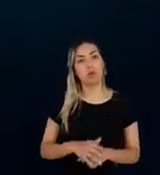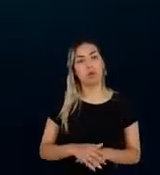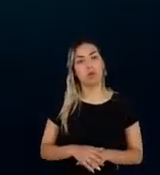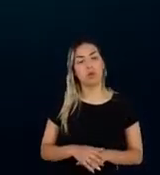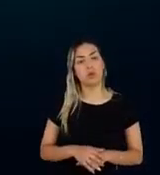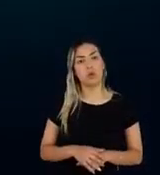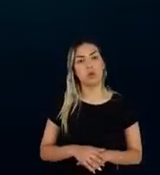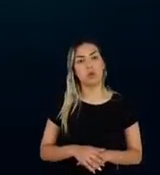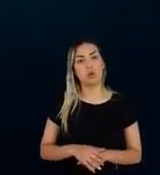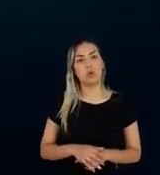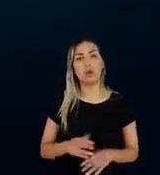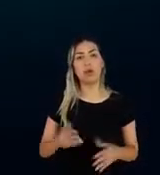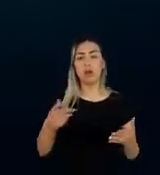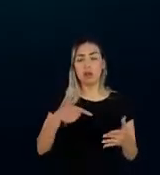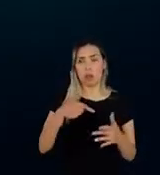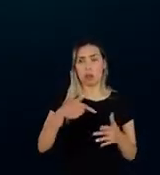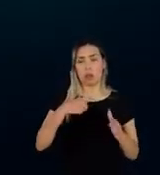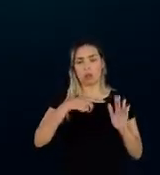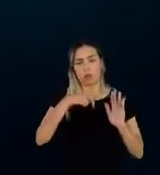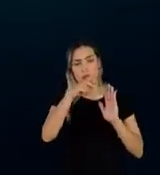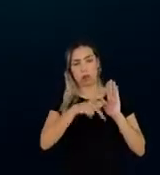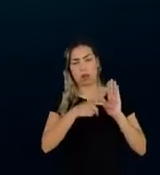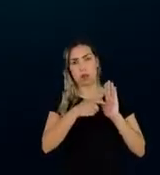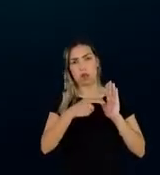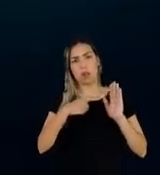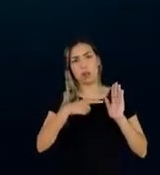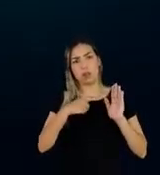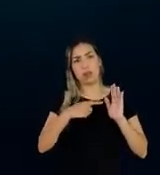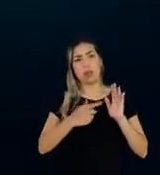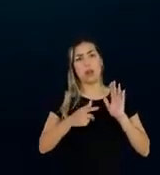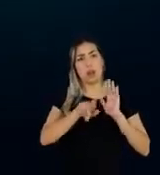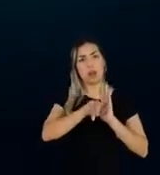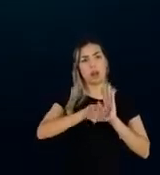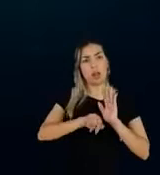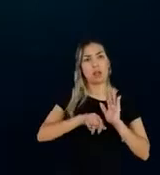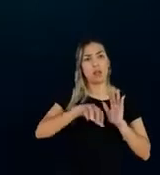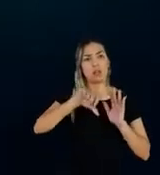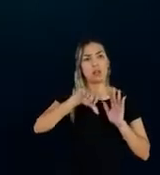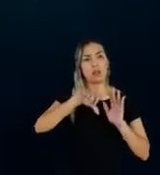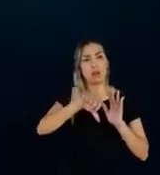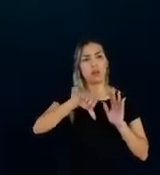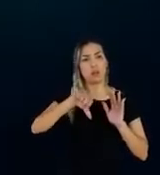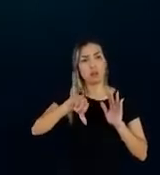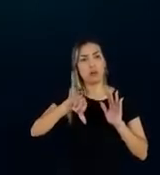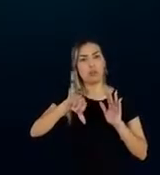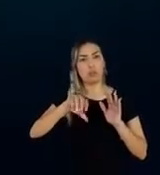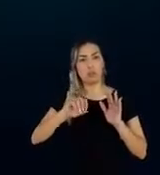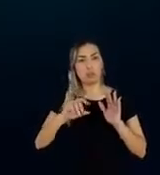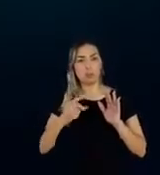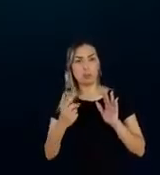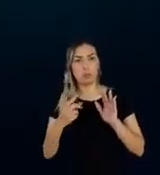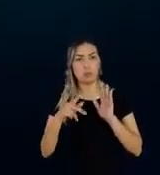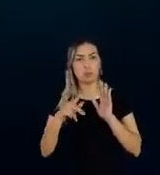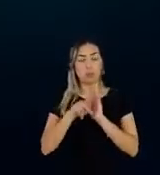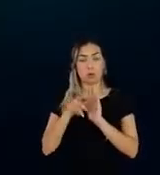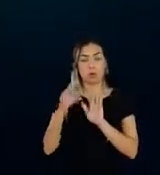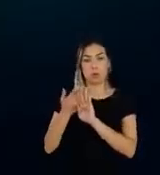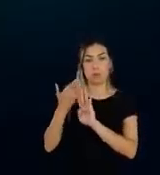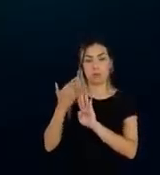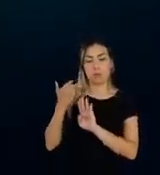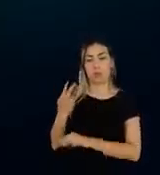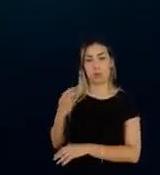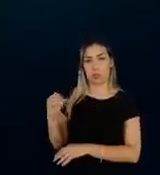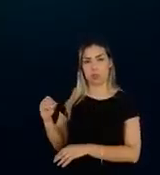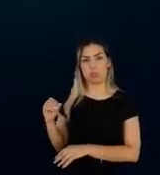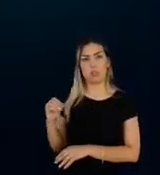programa tem origem no marco regulatório da Lei 991 de 2000, que estabelece, então,